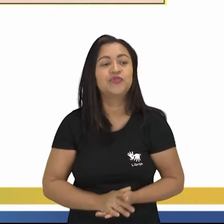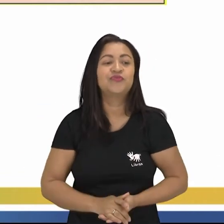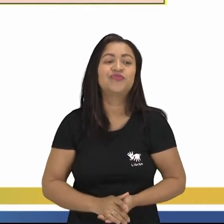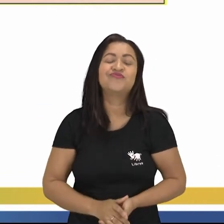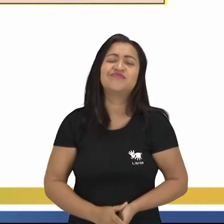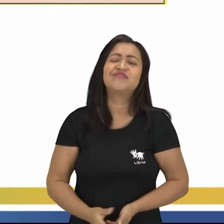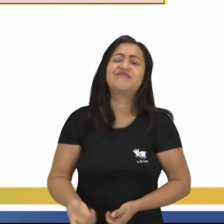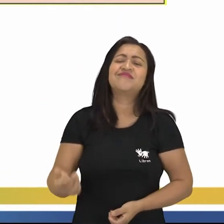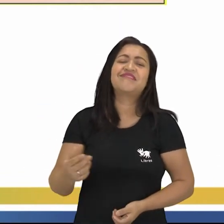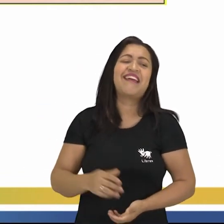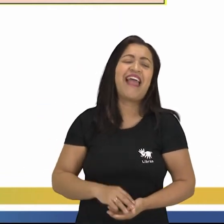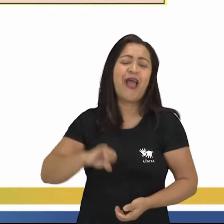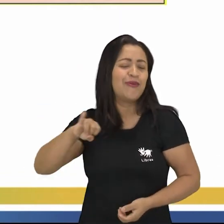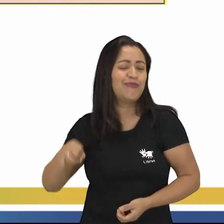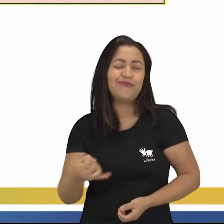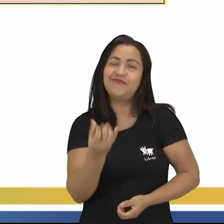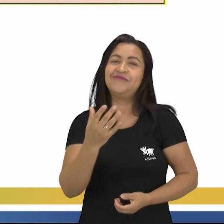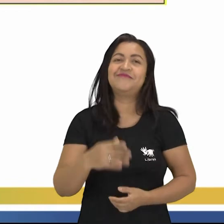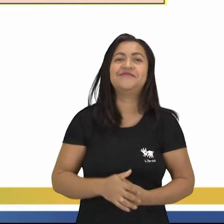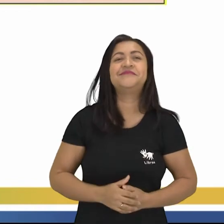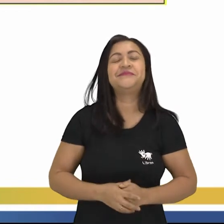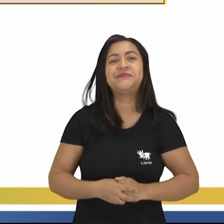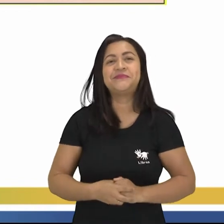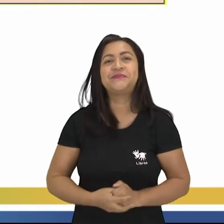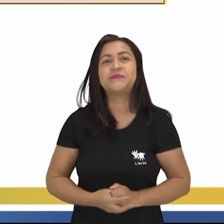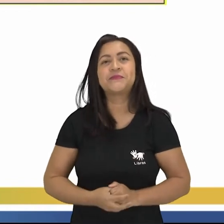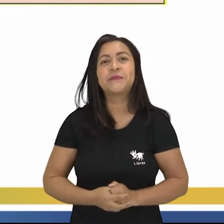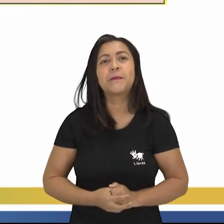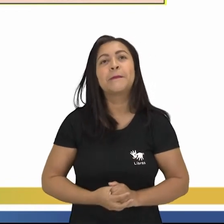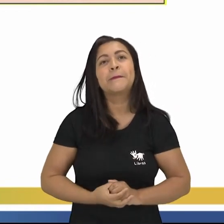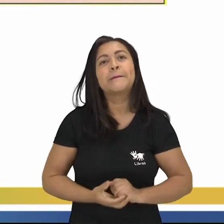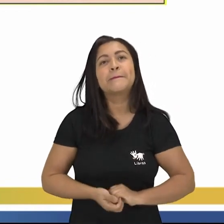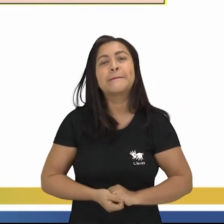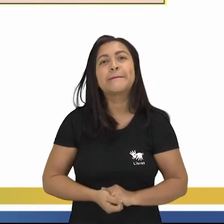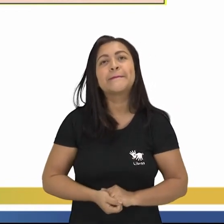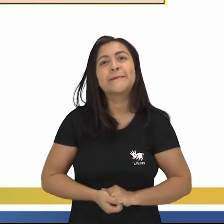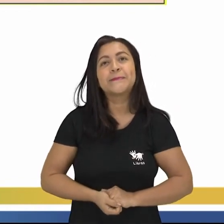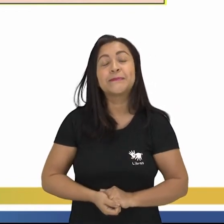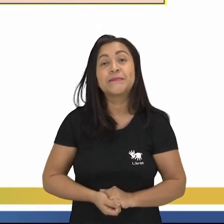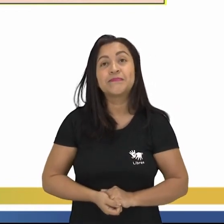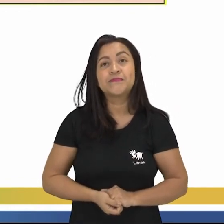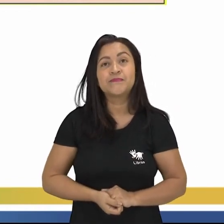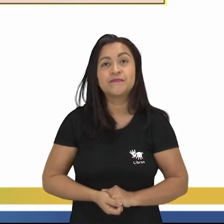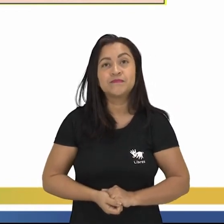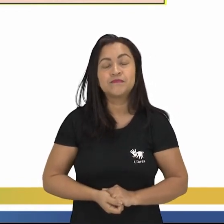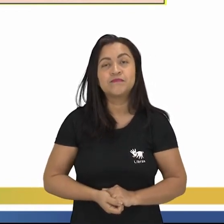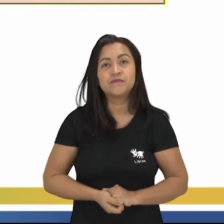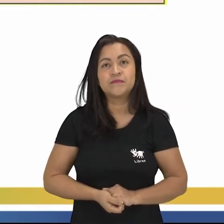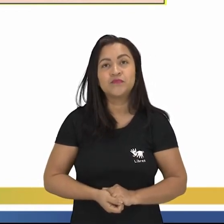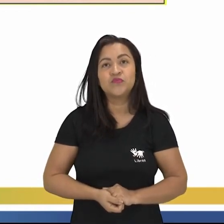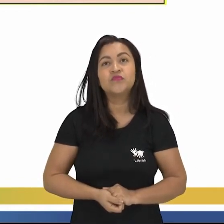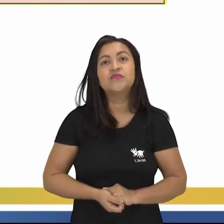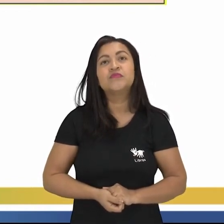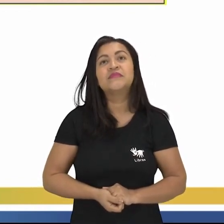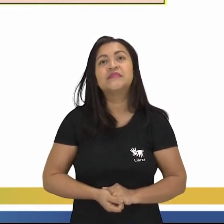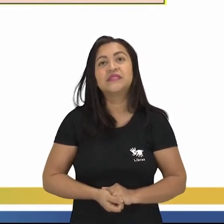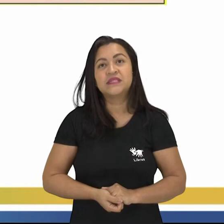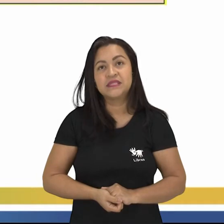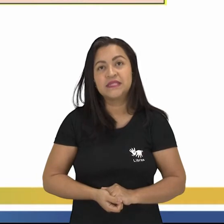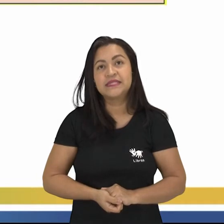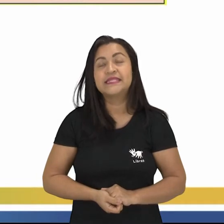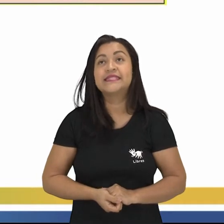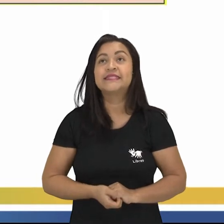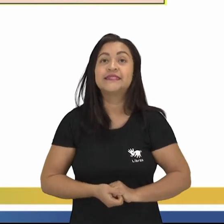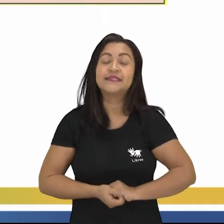momento. O outro exemplo. If I had not forgotten his number, I would have phoned